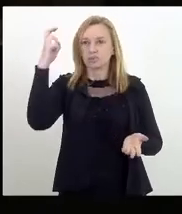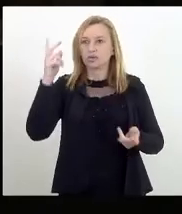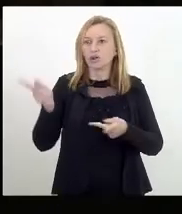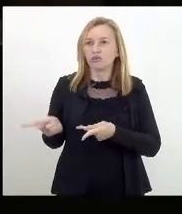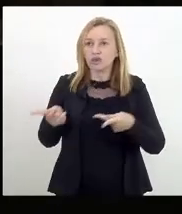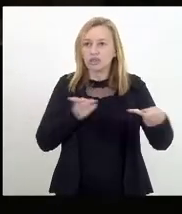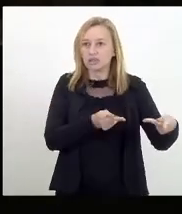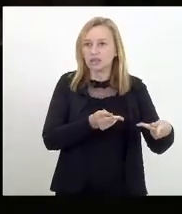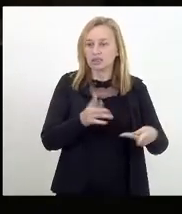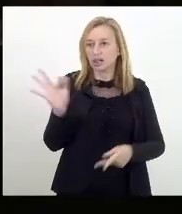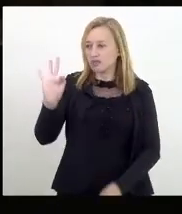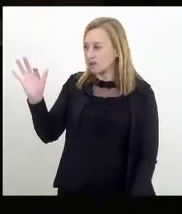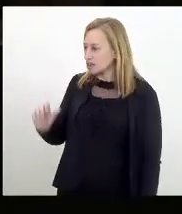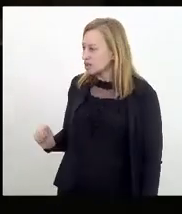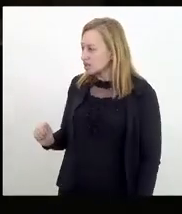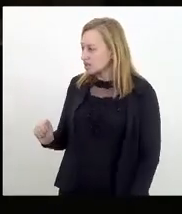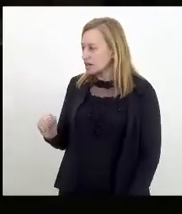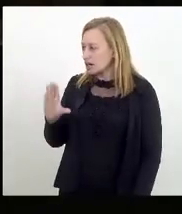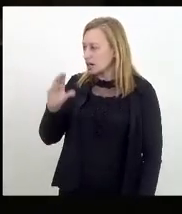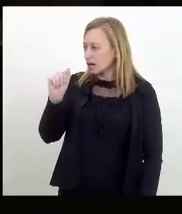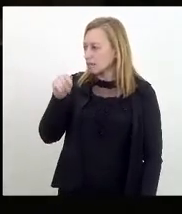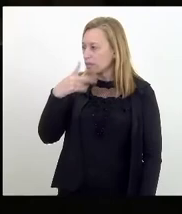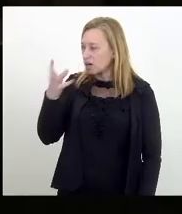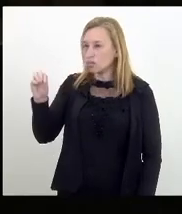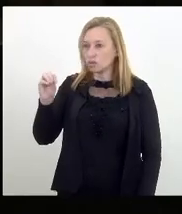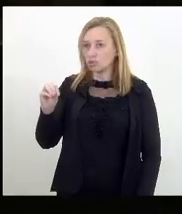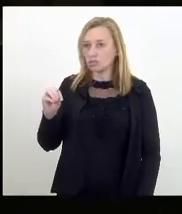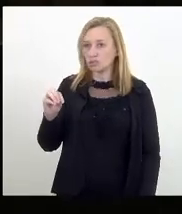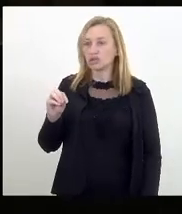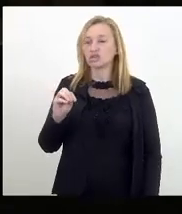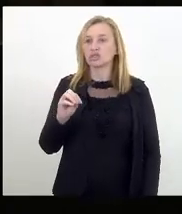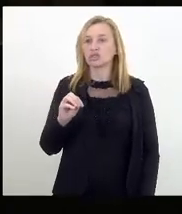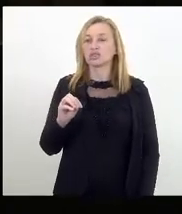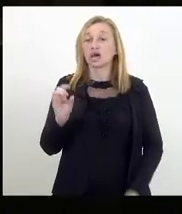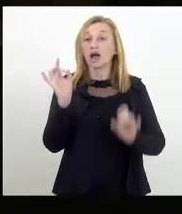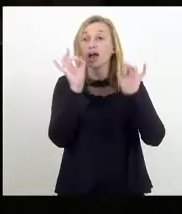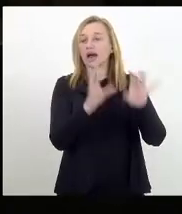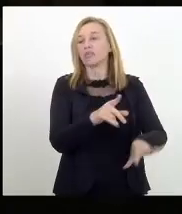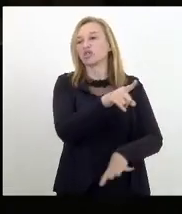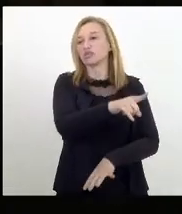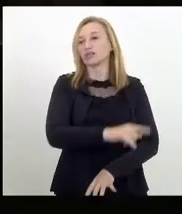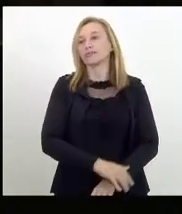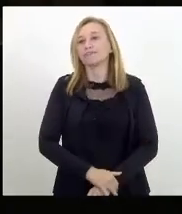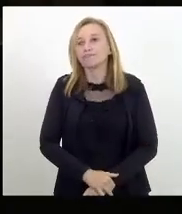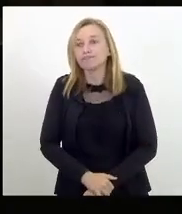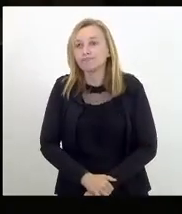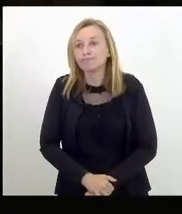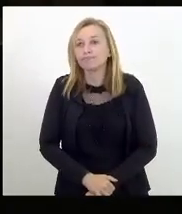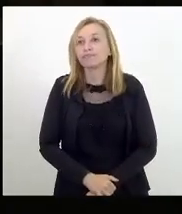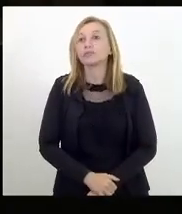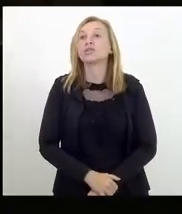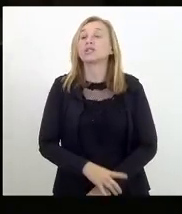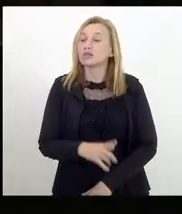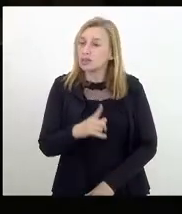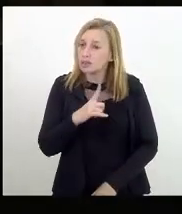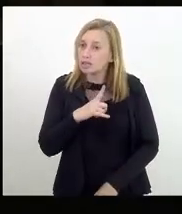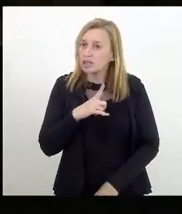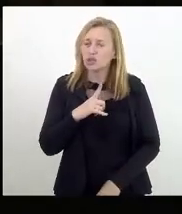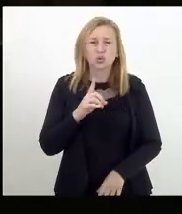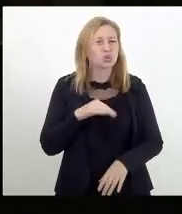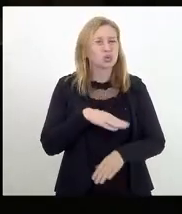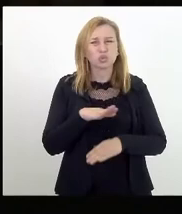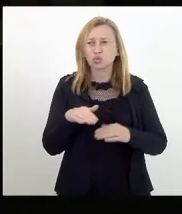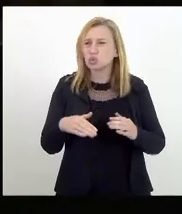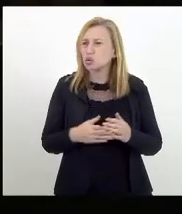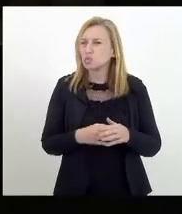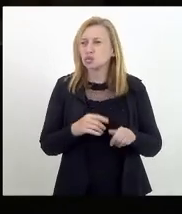fazenda Capão do bife o que está totalmente abandonada e que tem todo o movimento dos